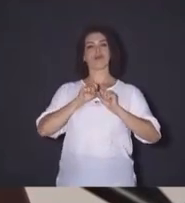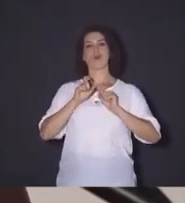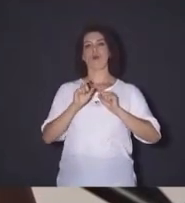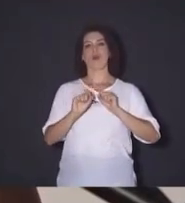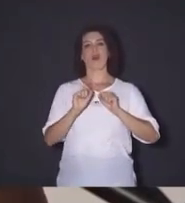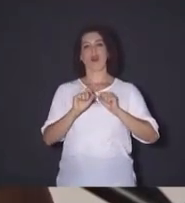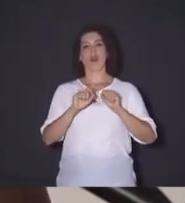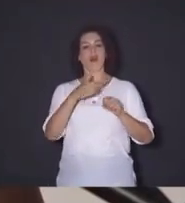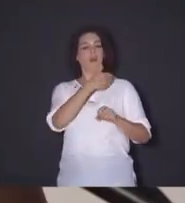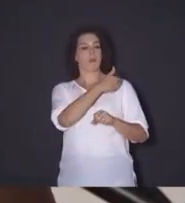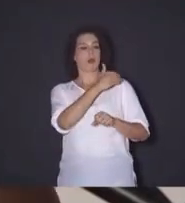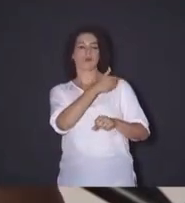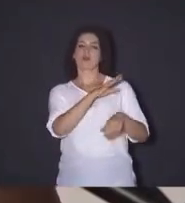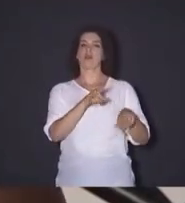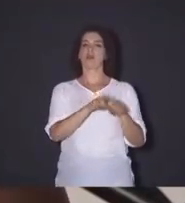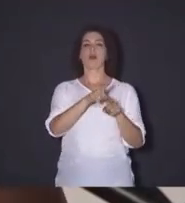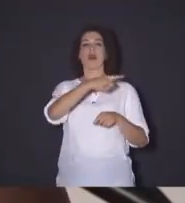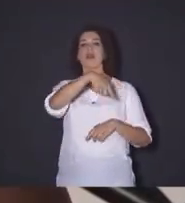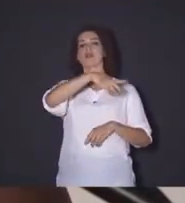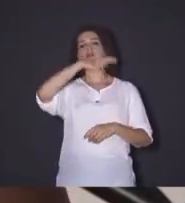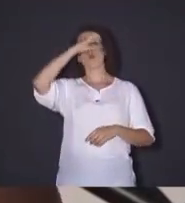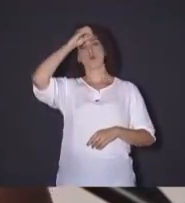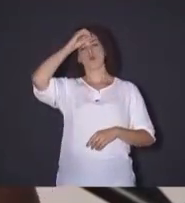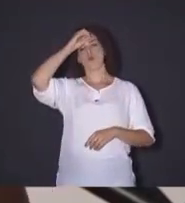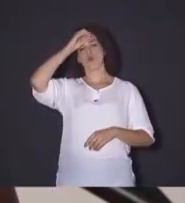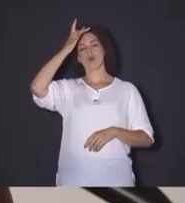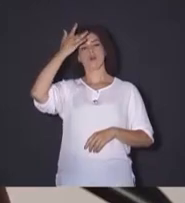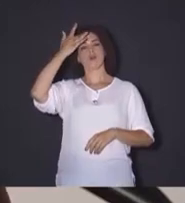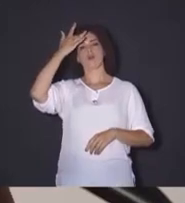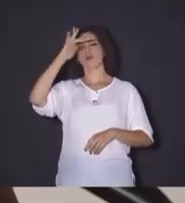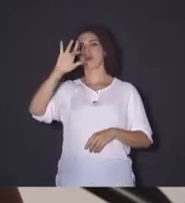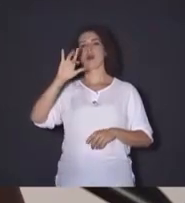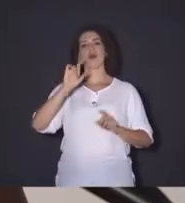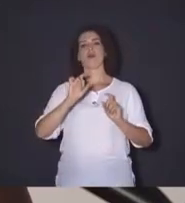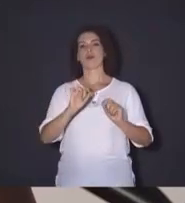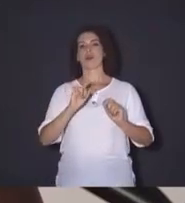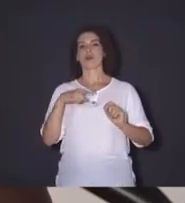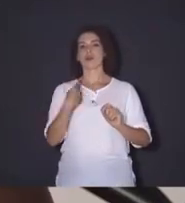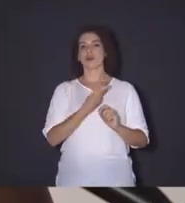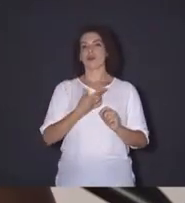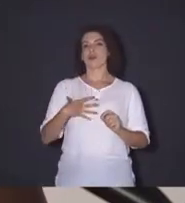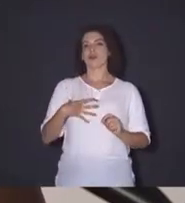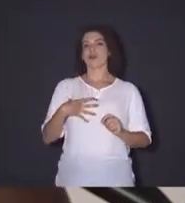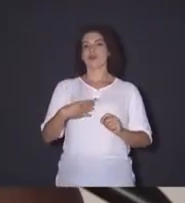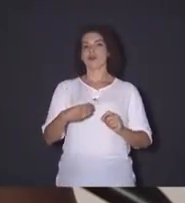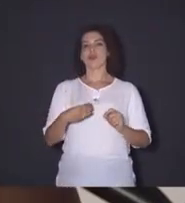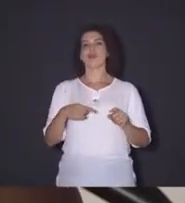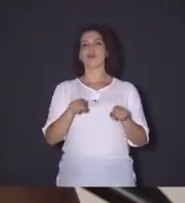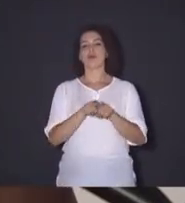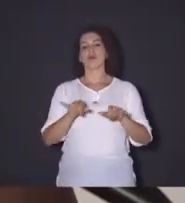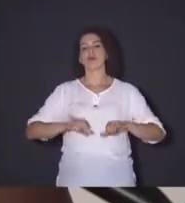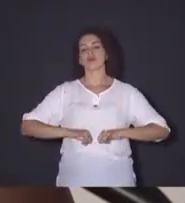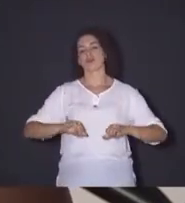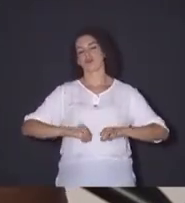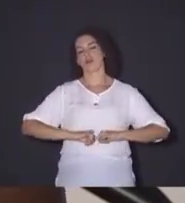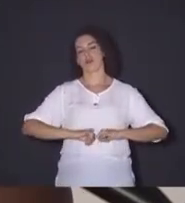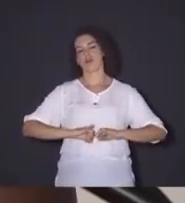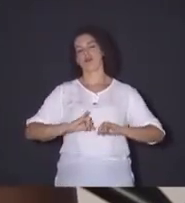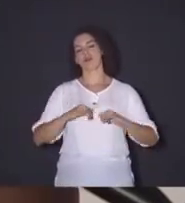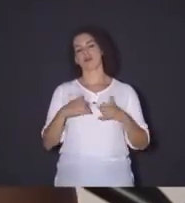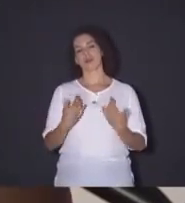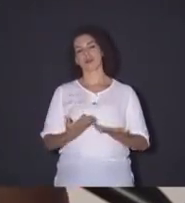não tem idéia do que eles atingem os nossos filhos com o comportamento deles e o que mais